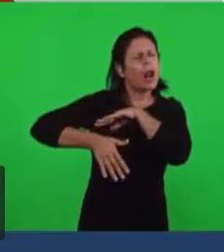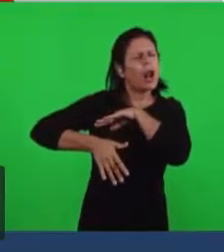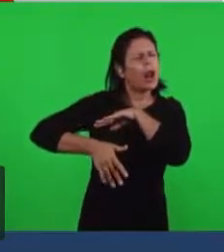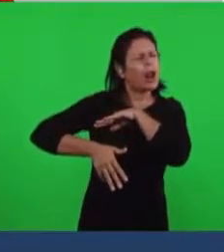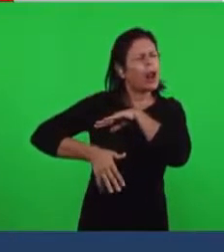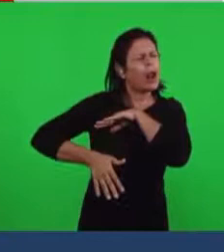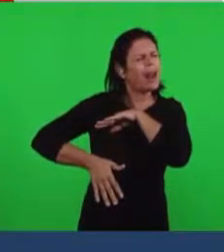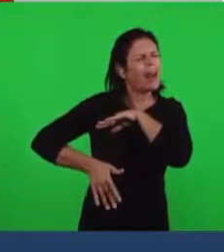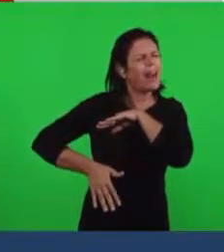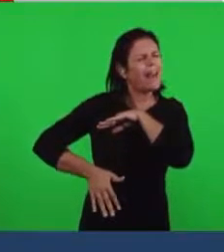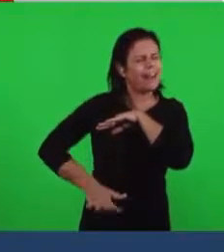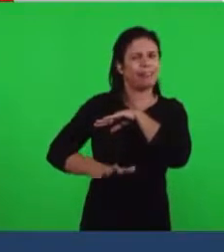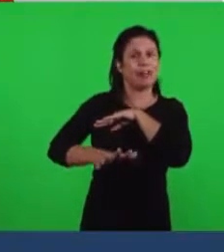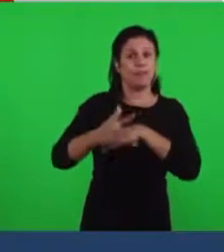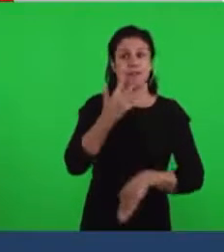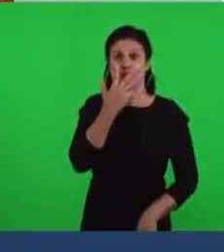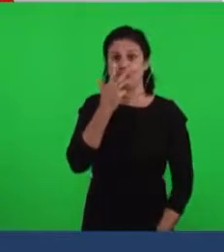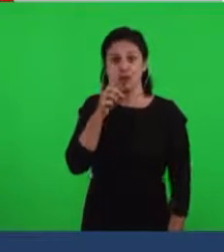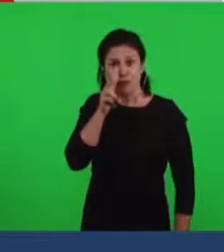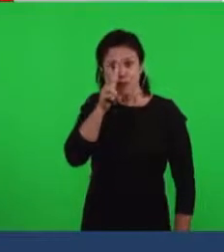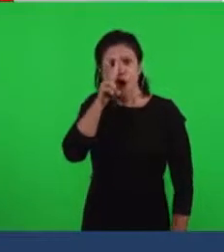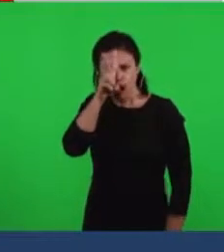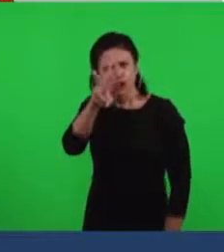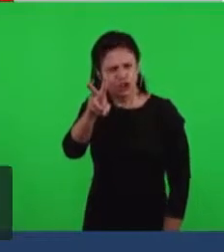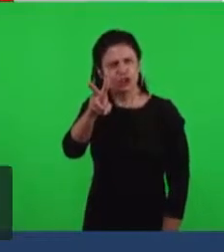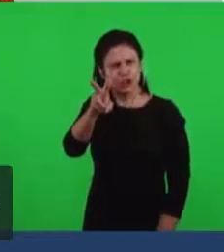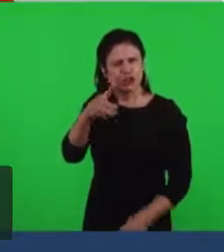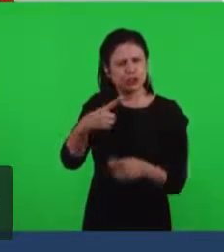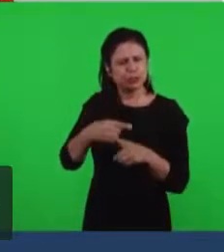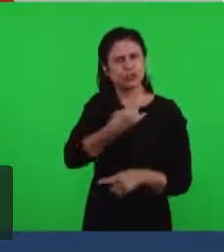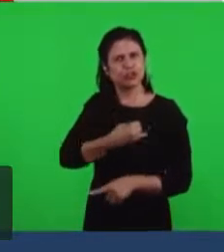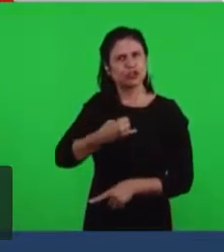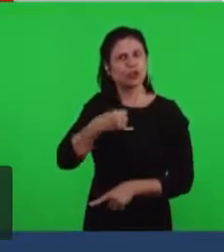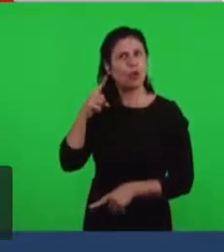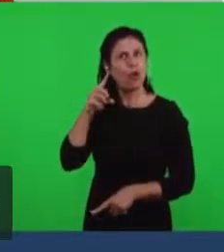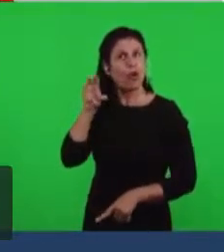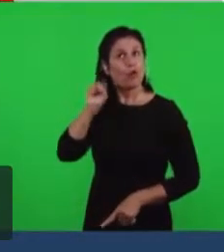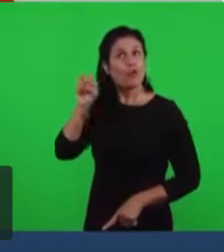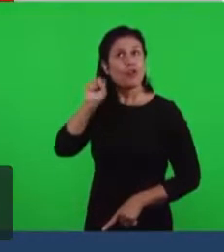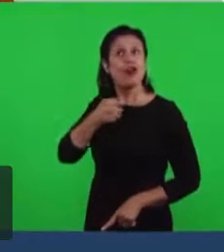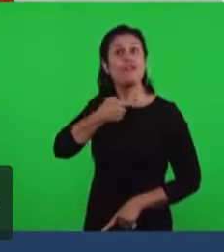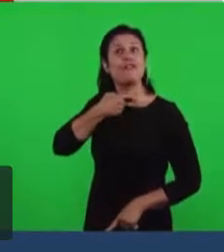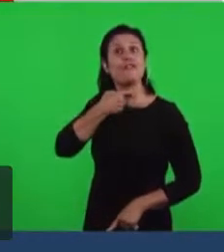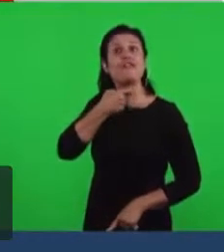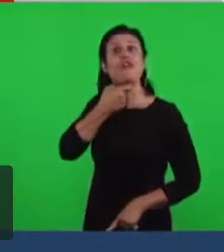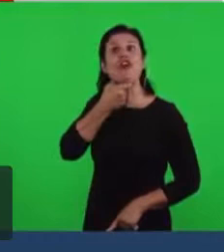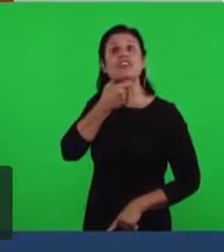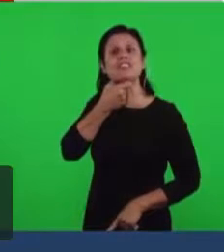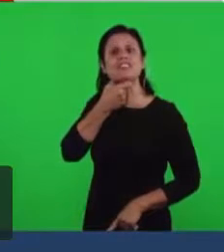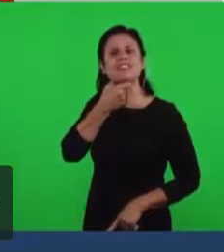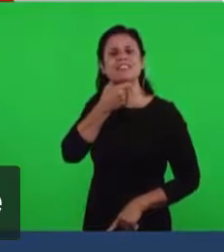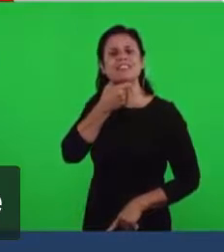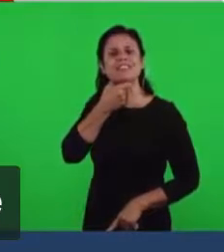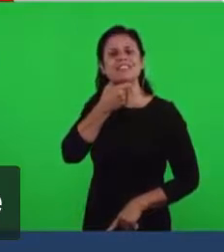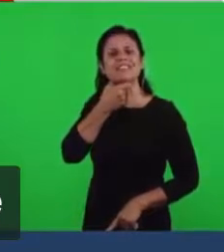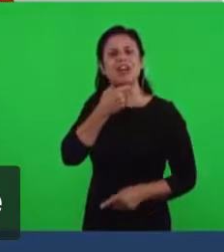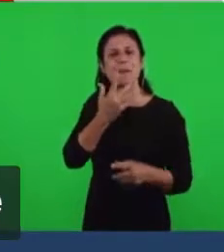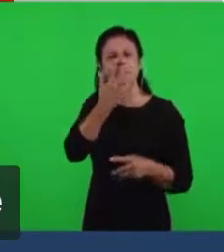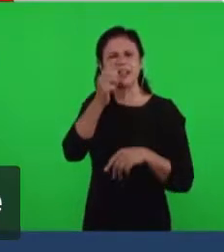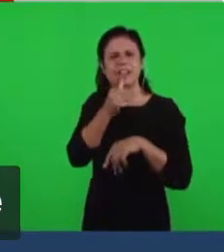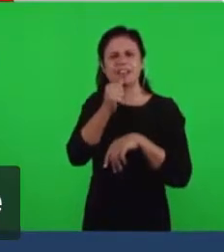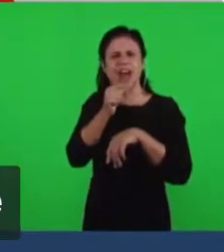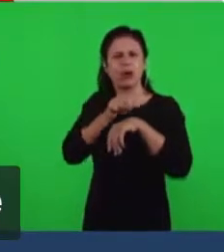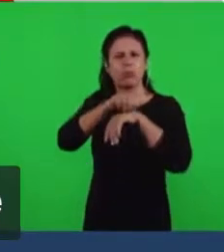não descreve aqui a voz porque era aquilo que ele ouvia é descreve a boca de onde saía uma